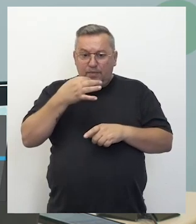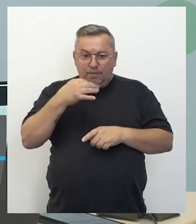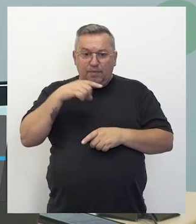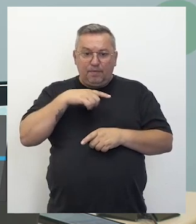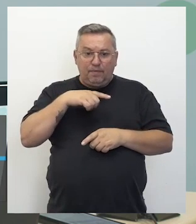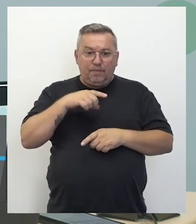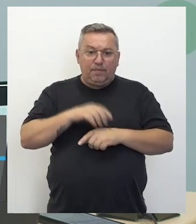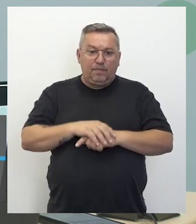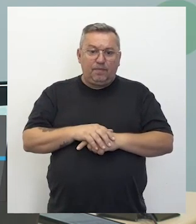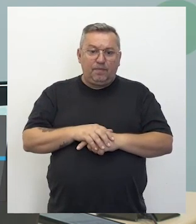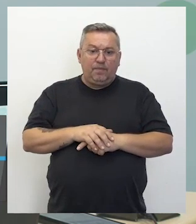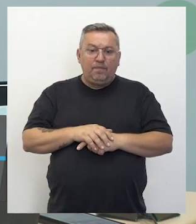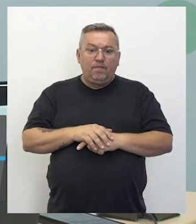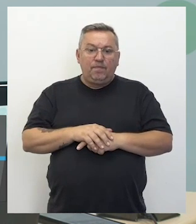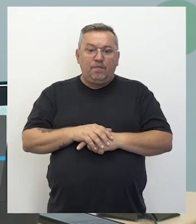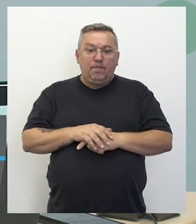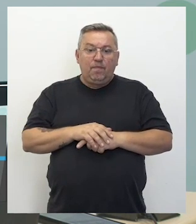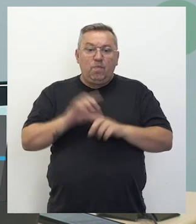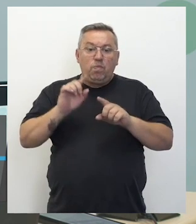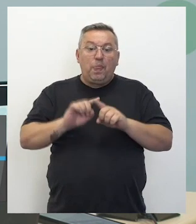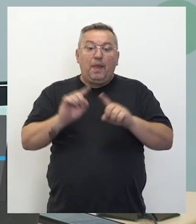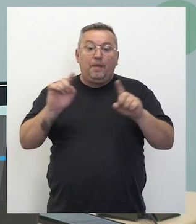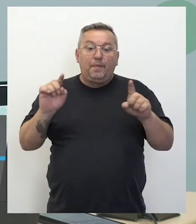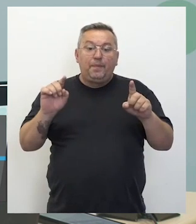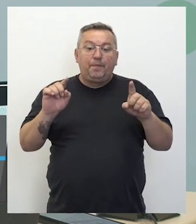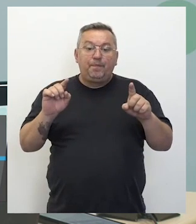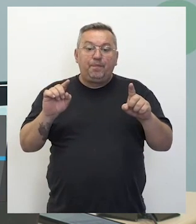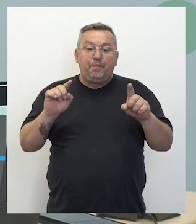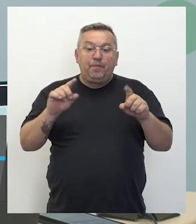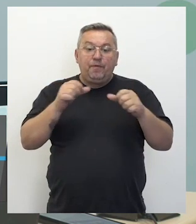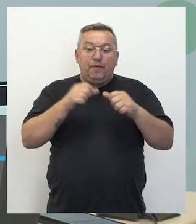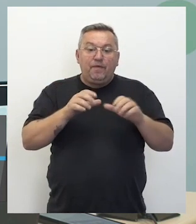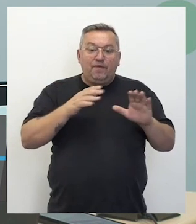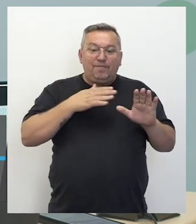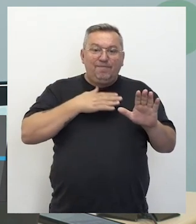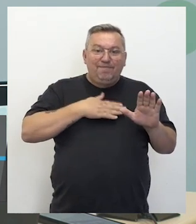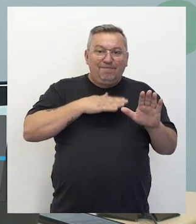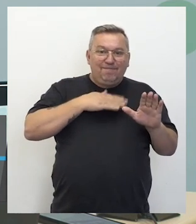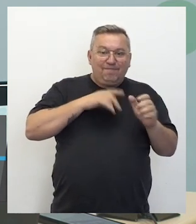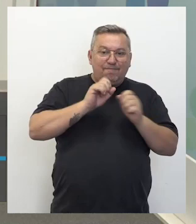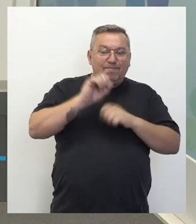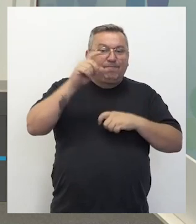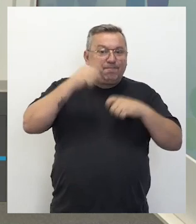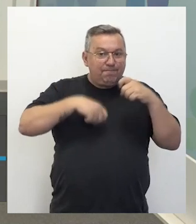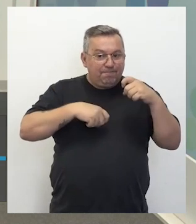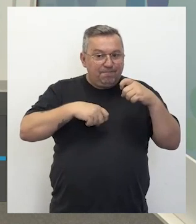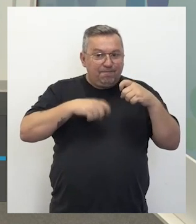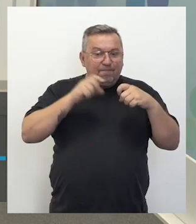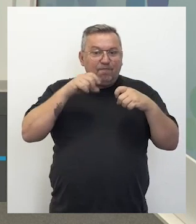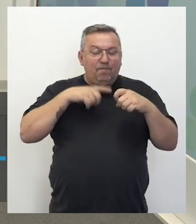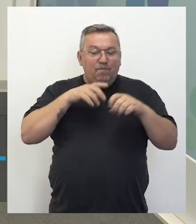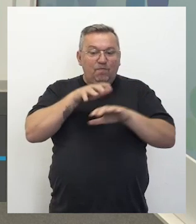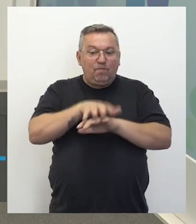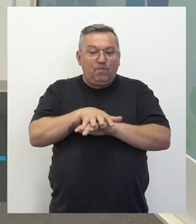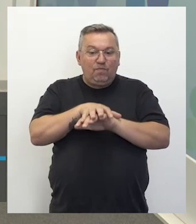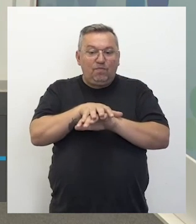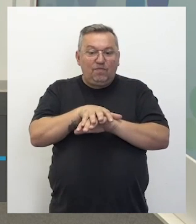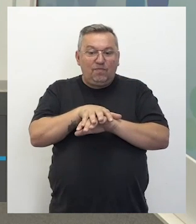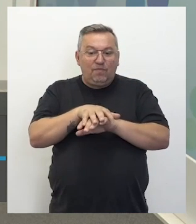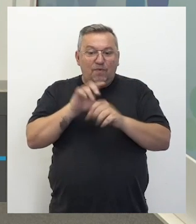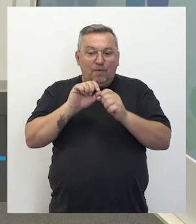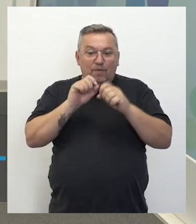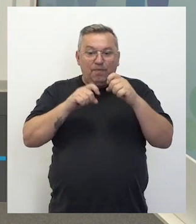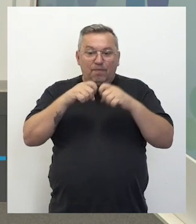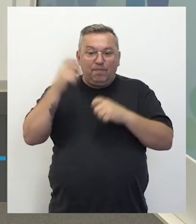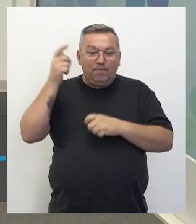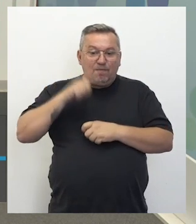juntam em grupos, mas ele fica manso na hora de cruzar. Ou seja, se você tiver uma tartaruga ali sozinha e não botar ela para cruzar,